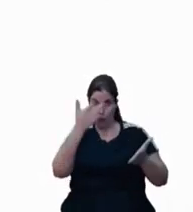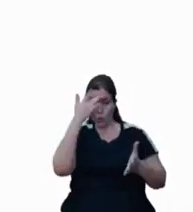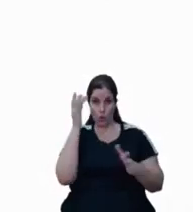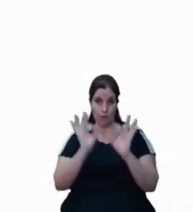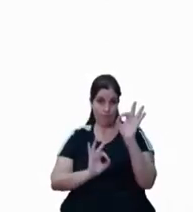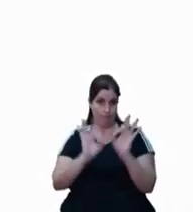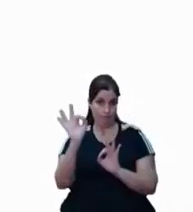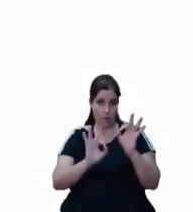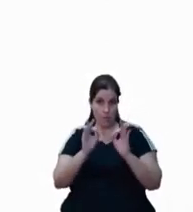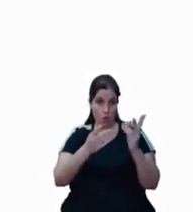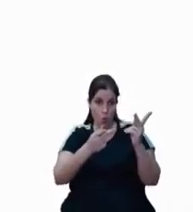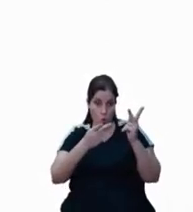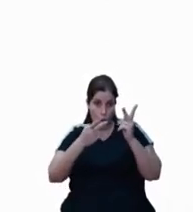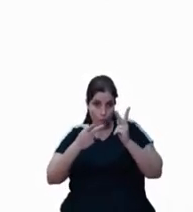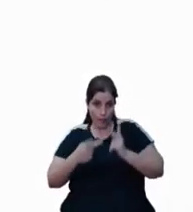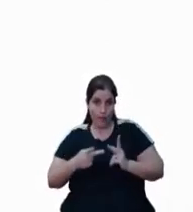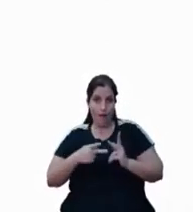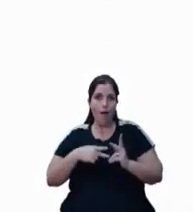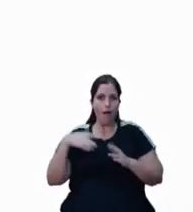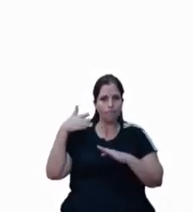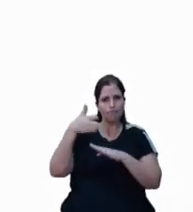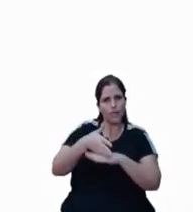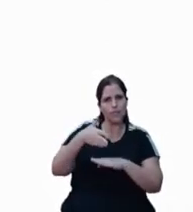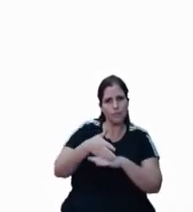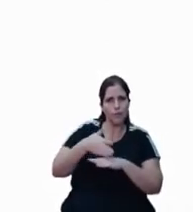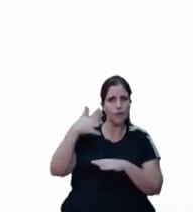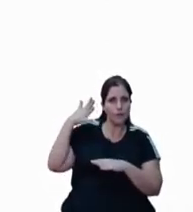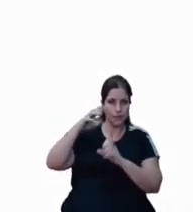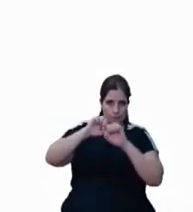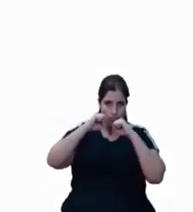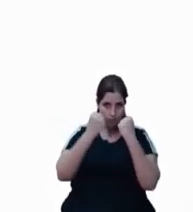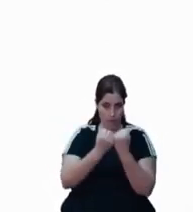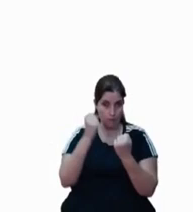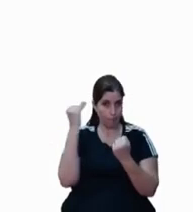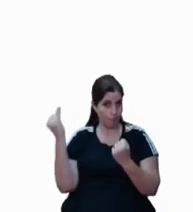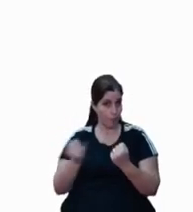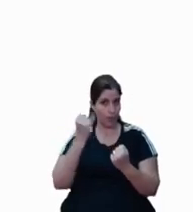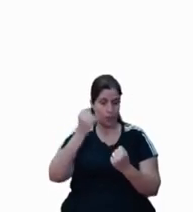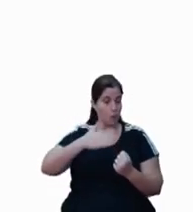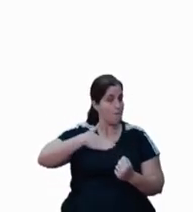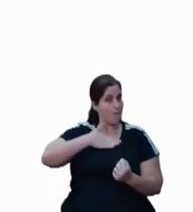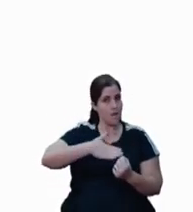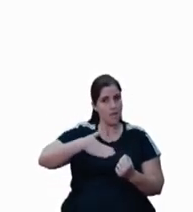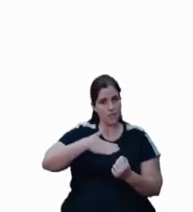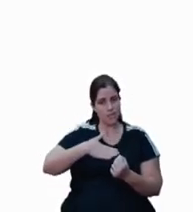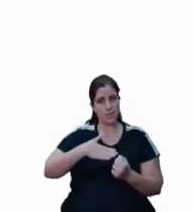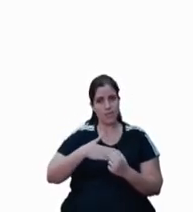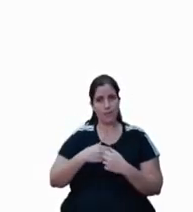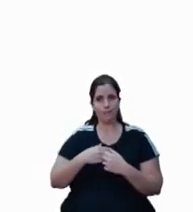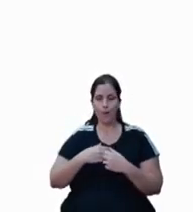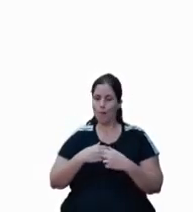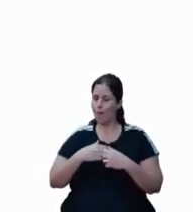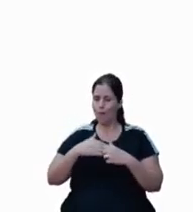me convidaram a participar deste importante seminário. É prazer e